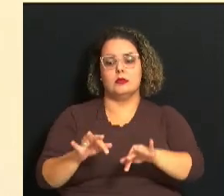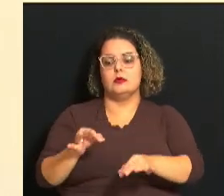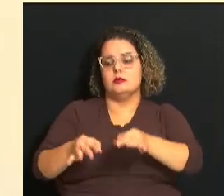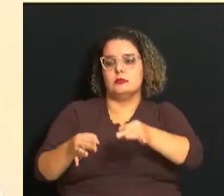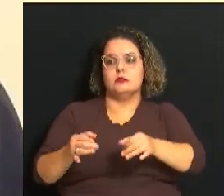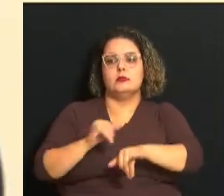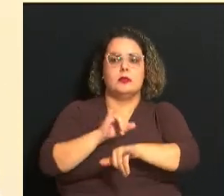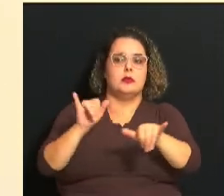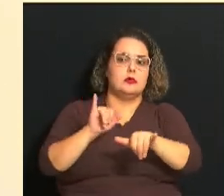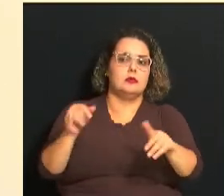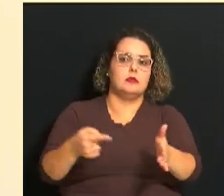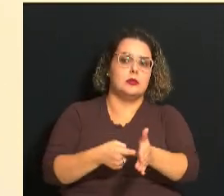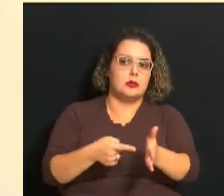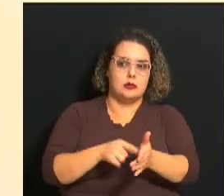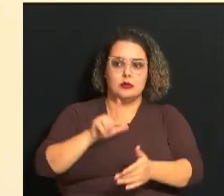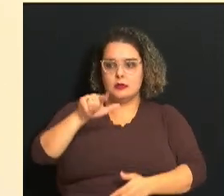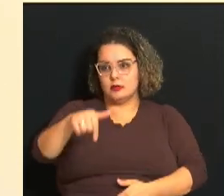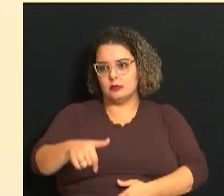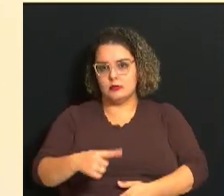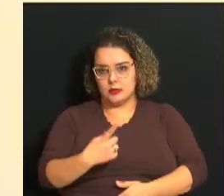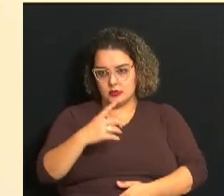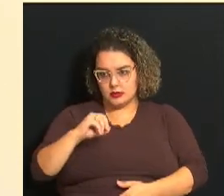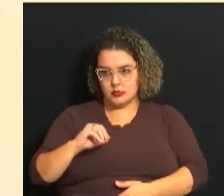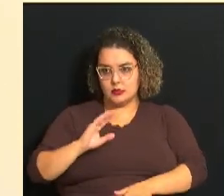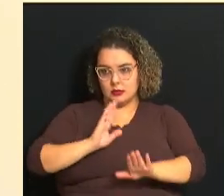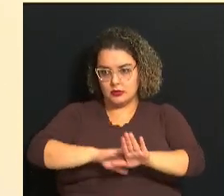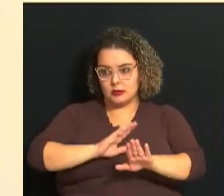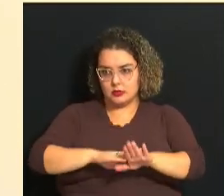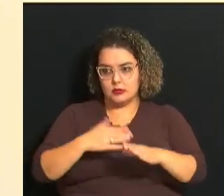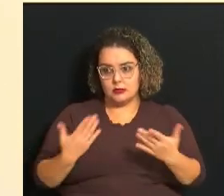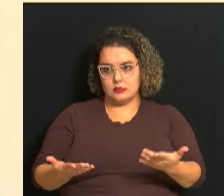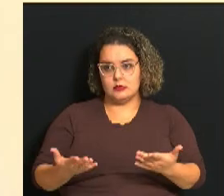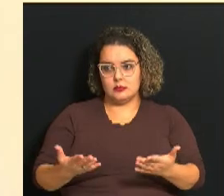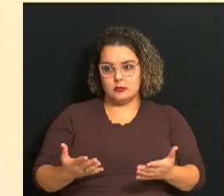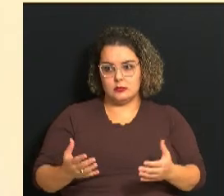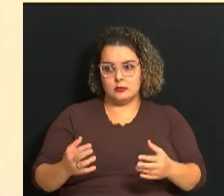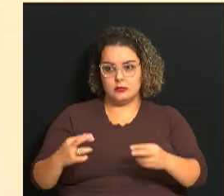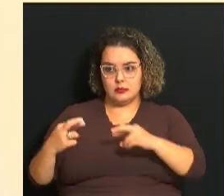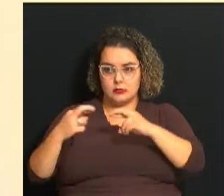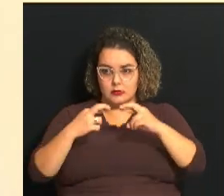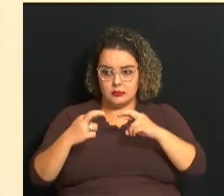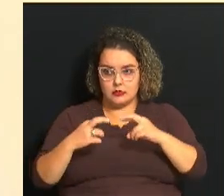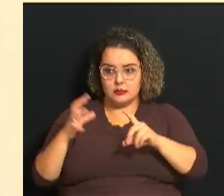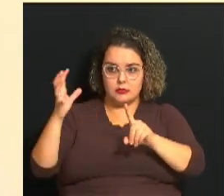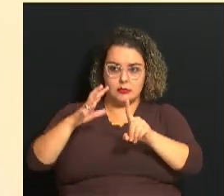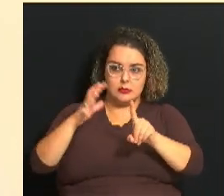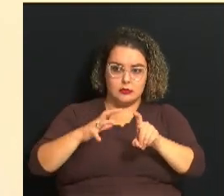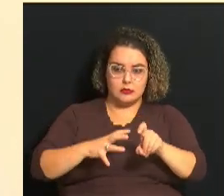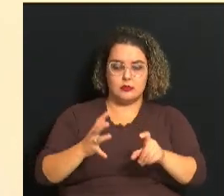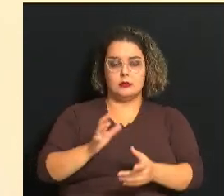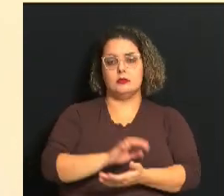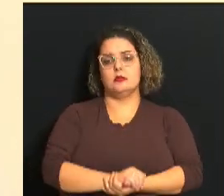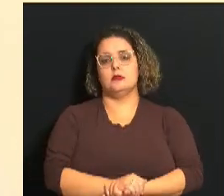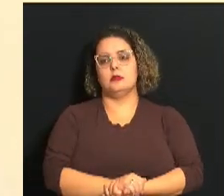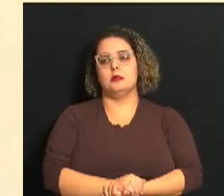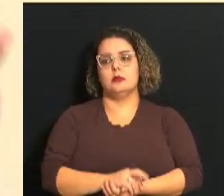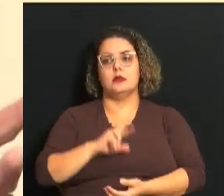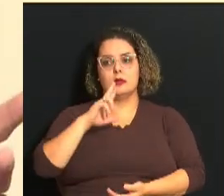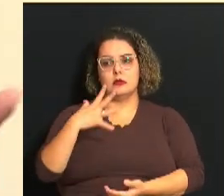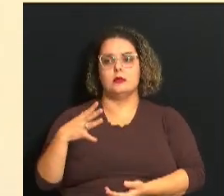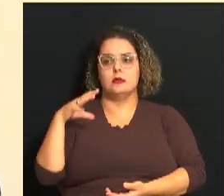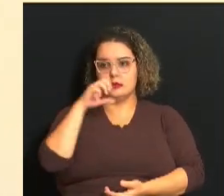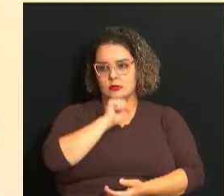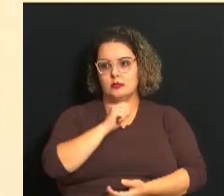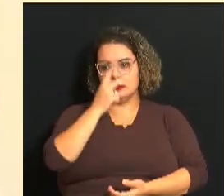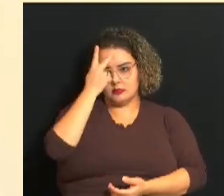torne público na denúncia das sete para depois de dez anos toma Providência quem sabe como Observatório do assédio a gente tem resultados mais rápidos e